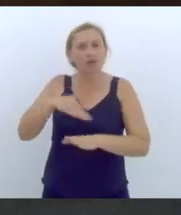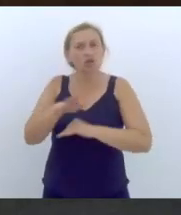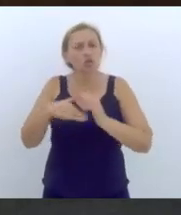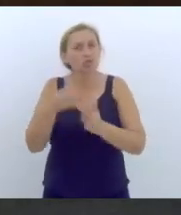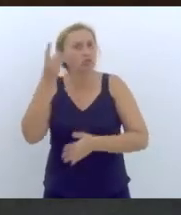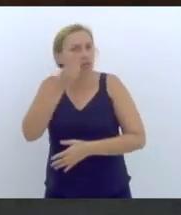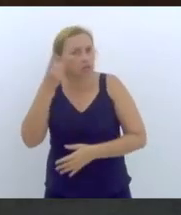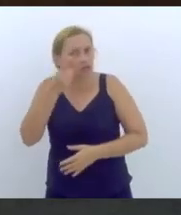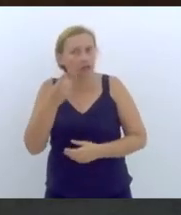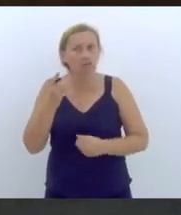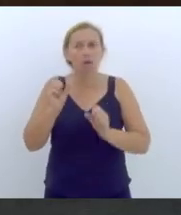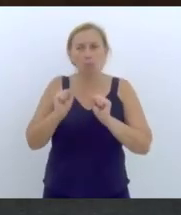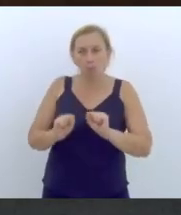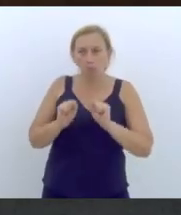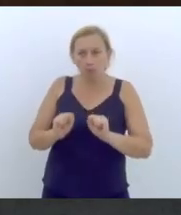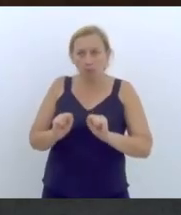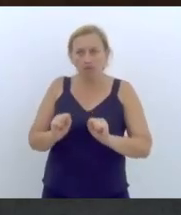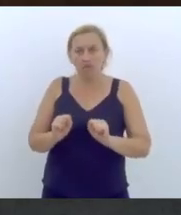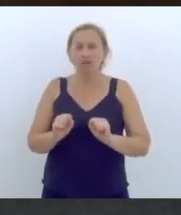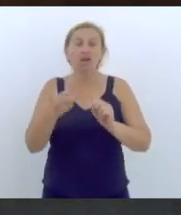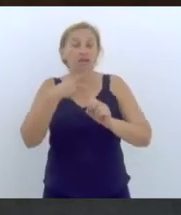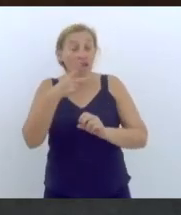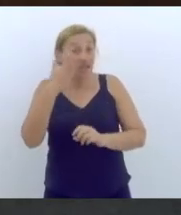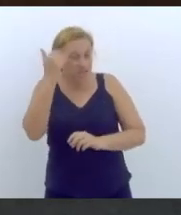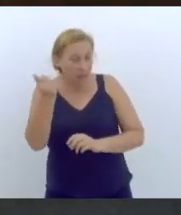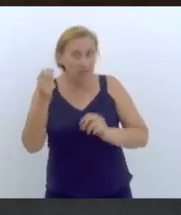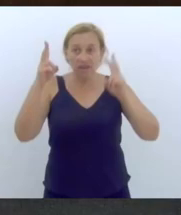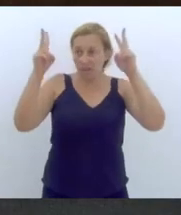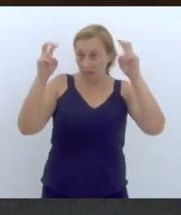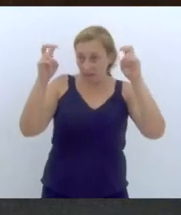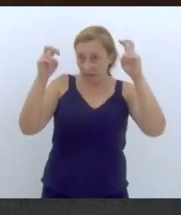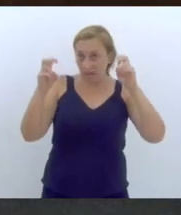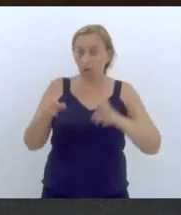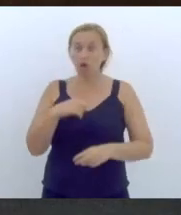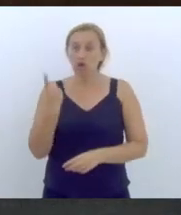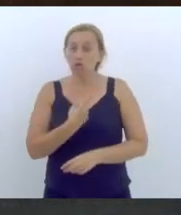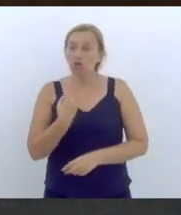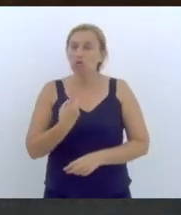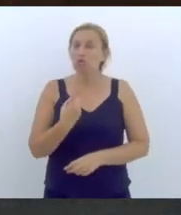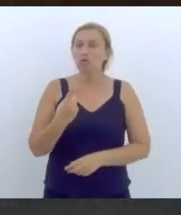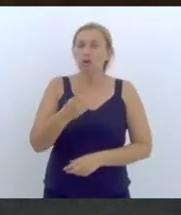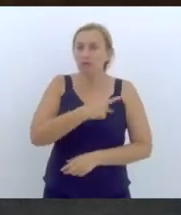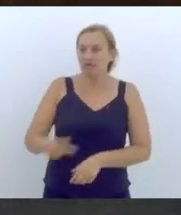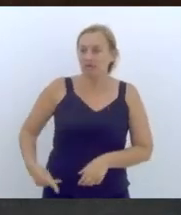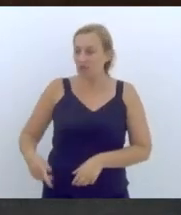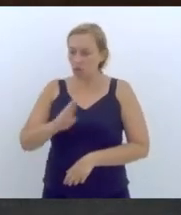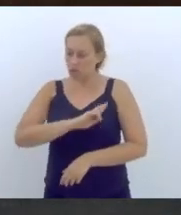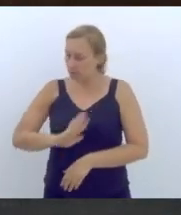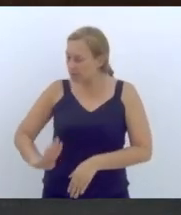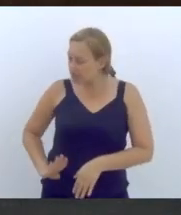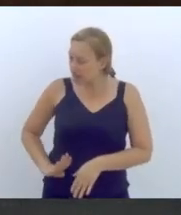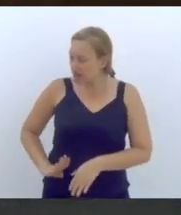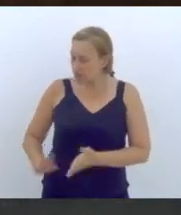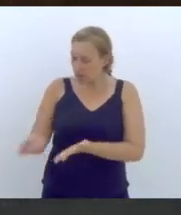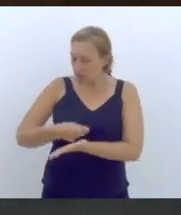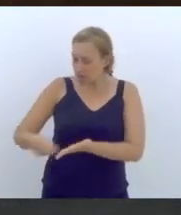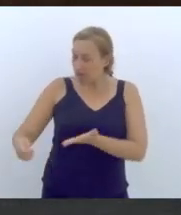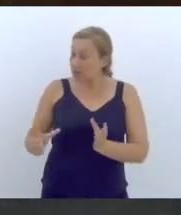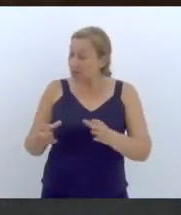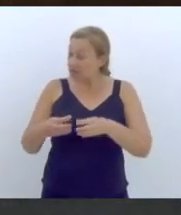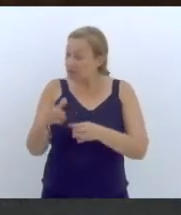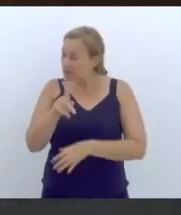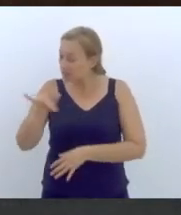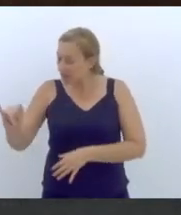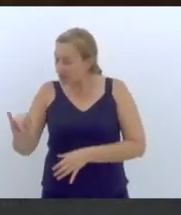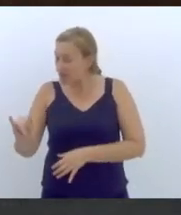Parlamento Fluminense possa se debruçar sobre esse tema, que o nosso presidente Rodrigo Bacelar possa botar a CPI, que foi assinada pela maioria